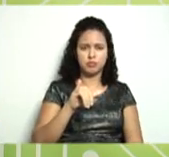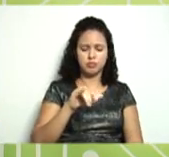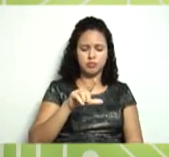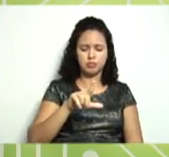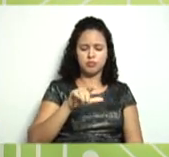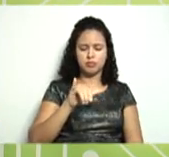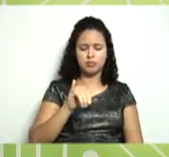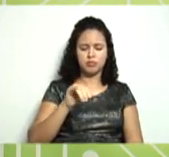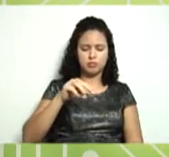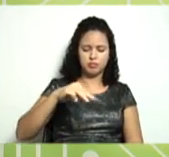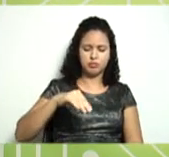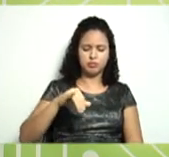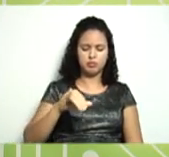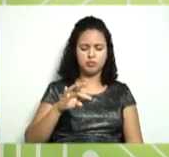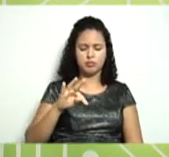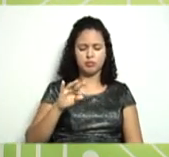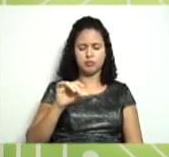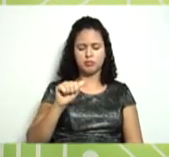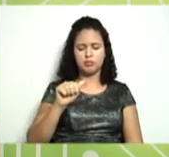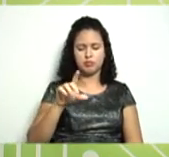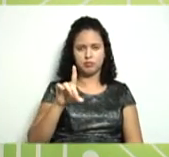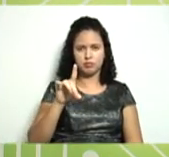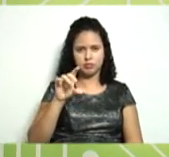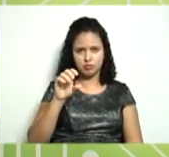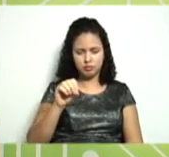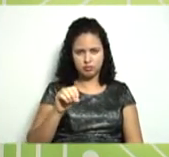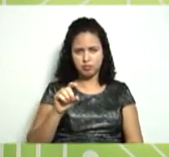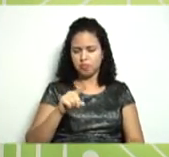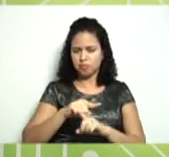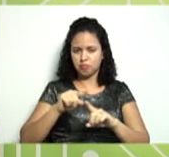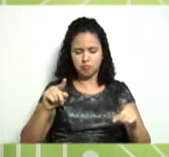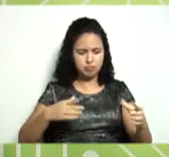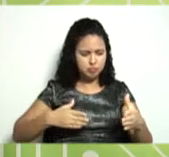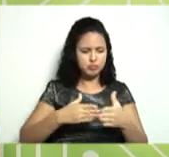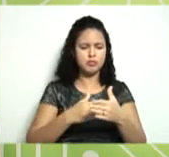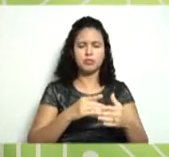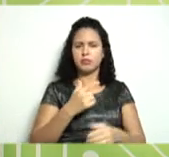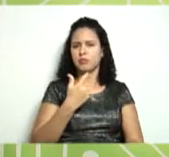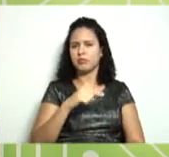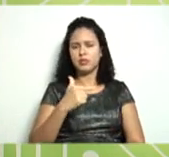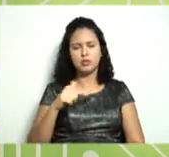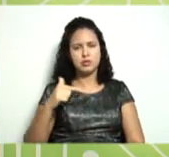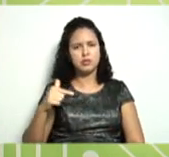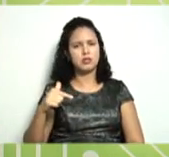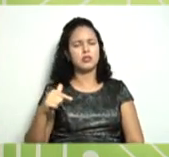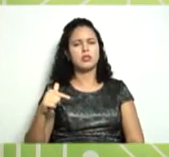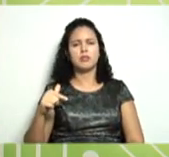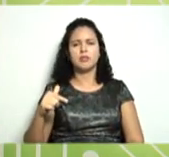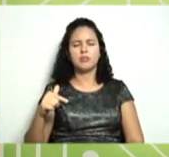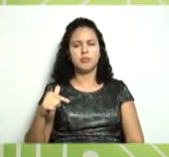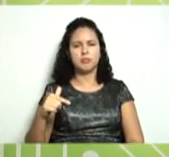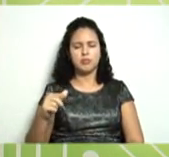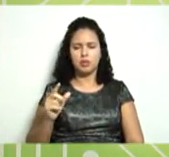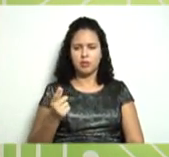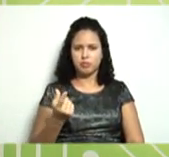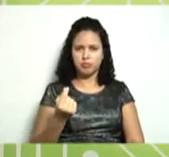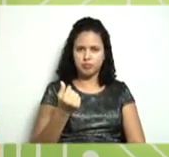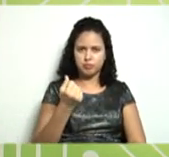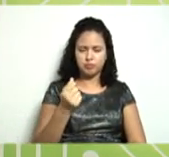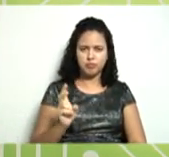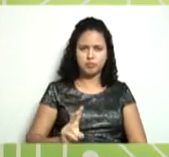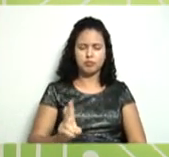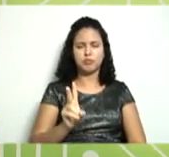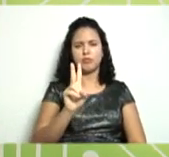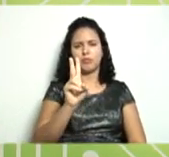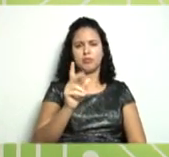não. Não limitado. Então, não tem limite. Não está limitado àquele valor que você injetou